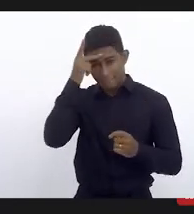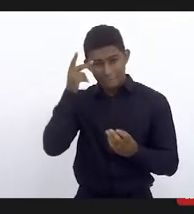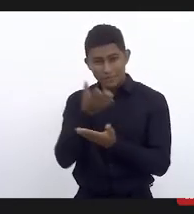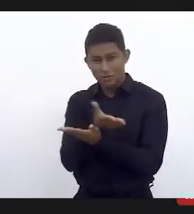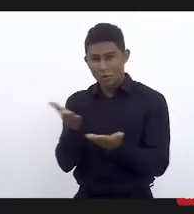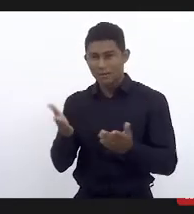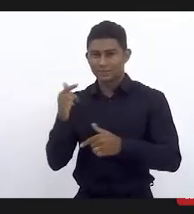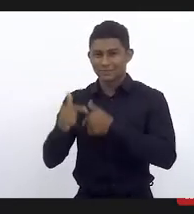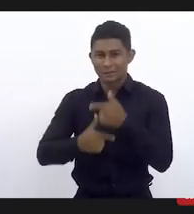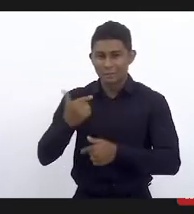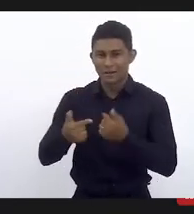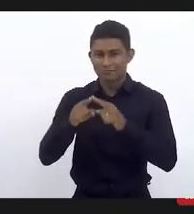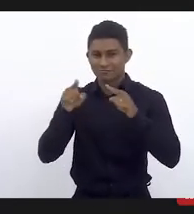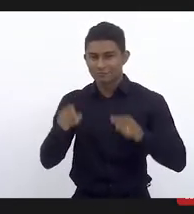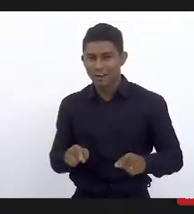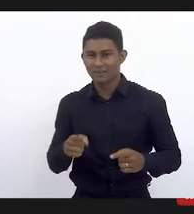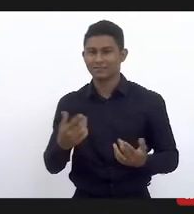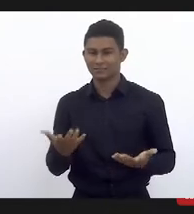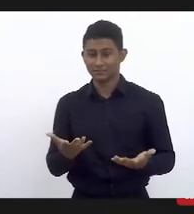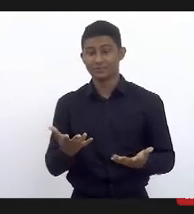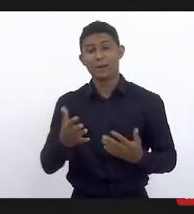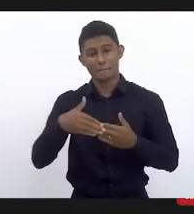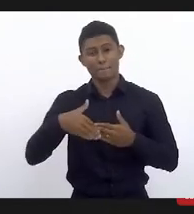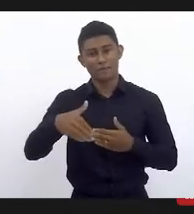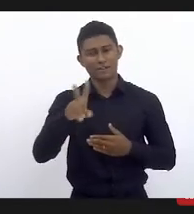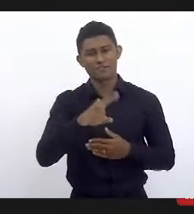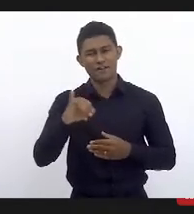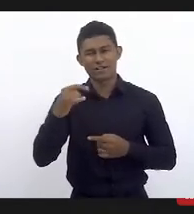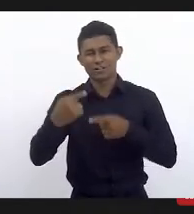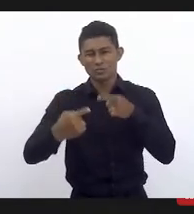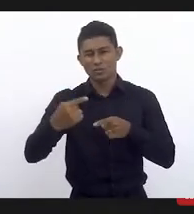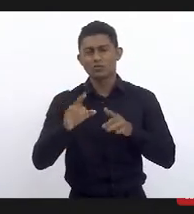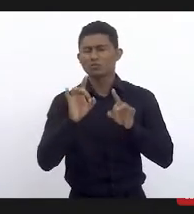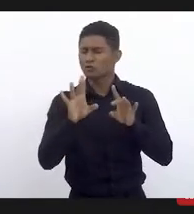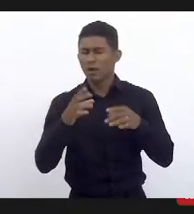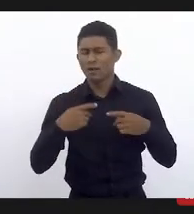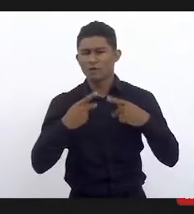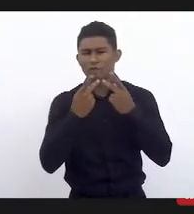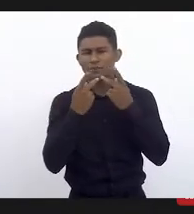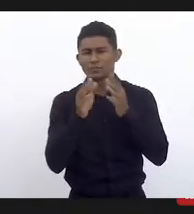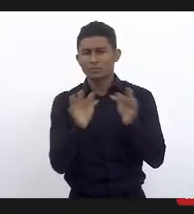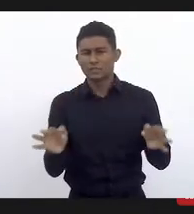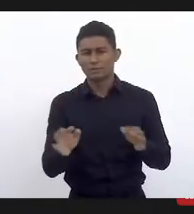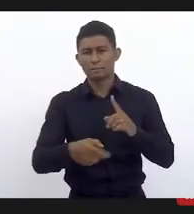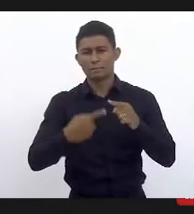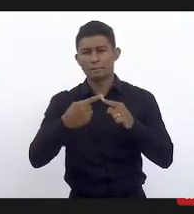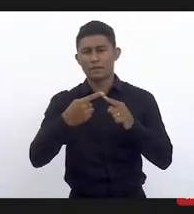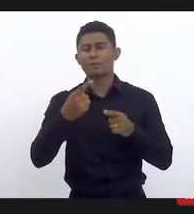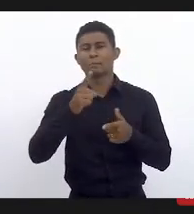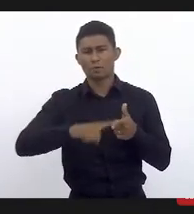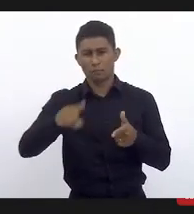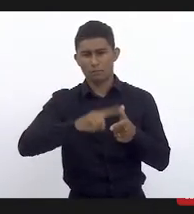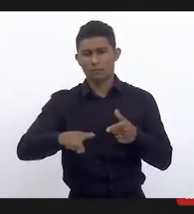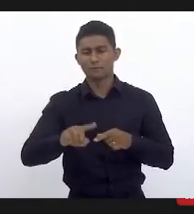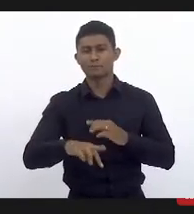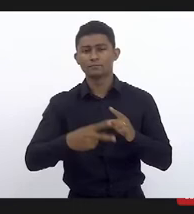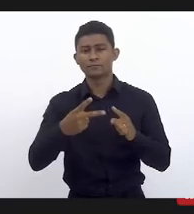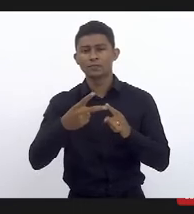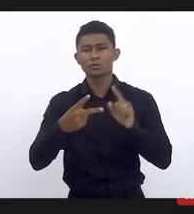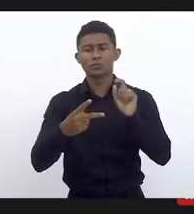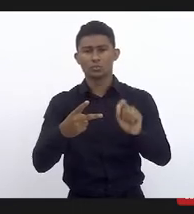Tá? Então, isso é uma questão que vai ser discutida lá na frente, mas não agora, só estou levantando esse ponto. Esse é o primeiro ponto. Segundo,